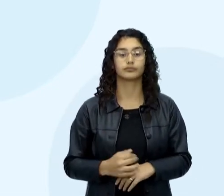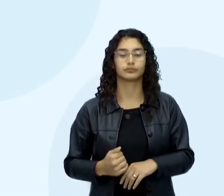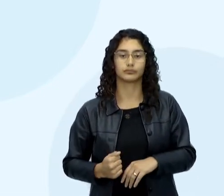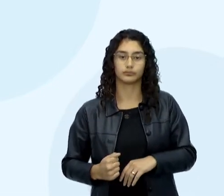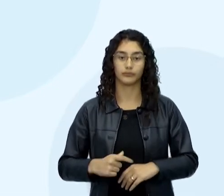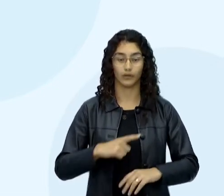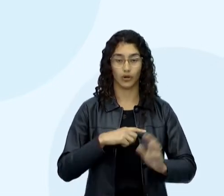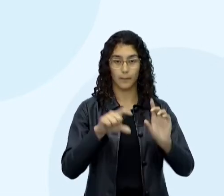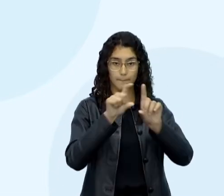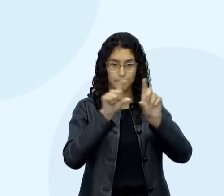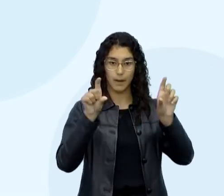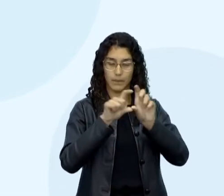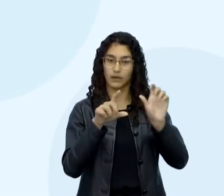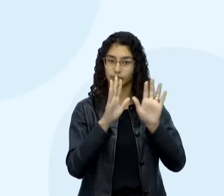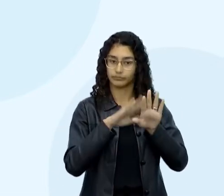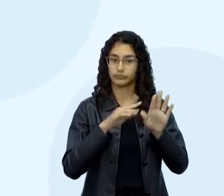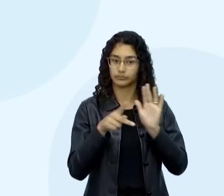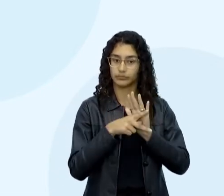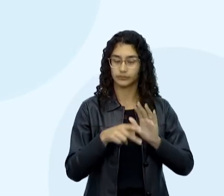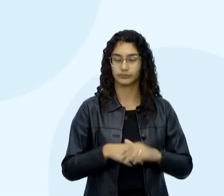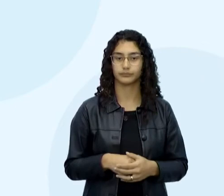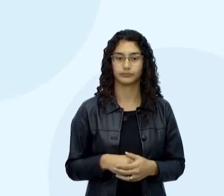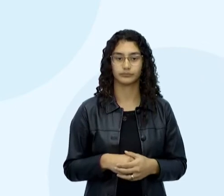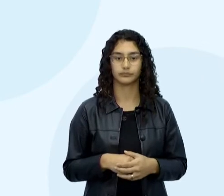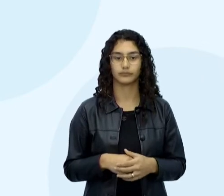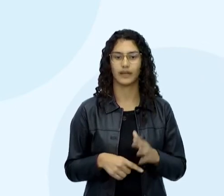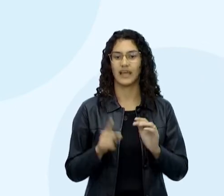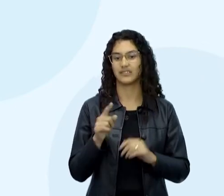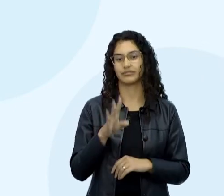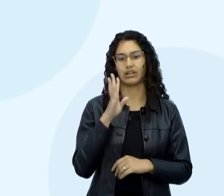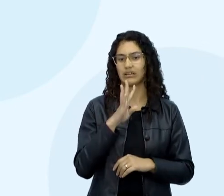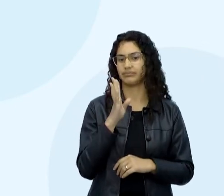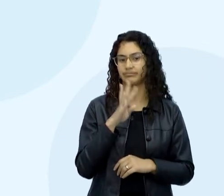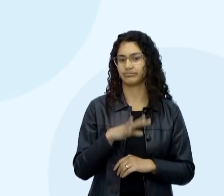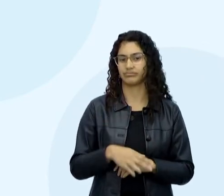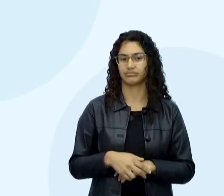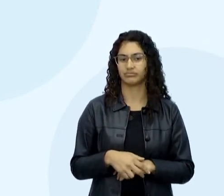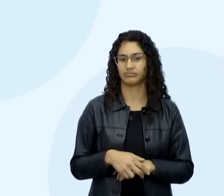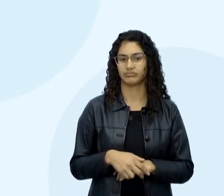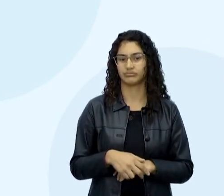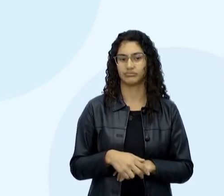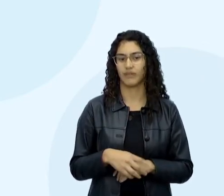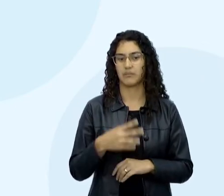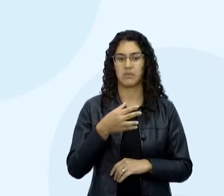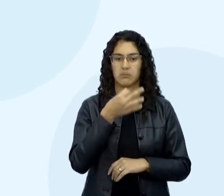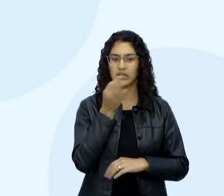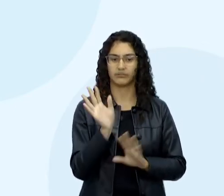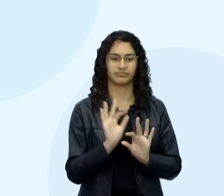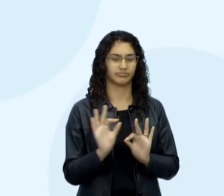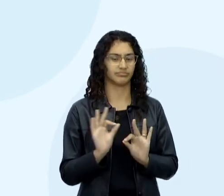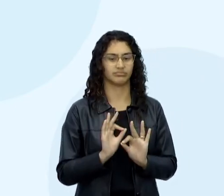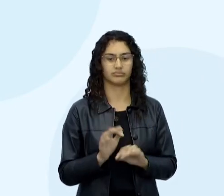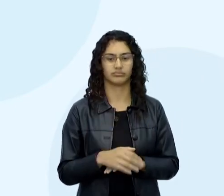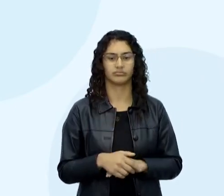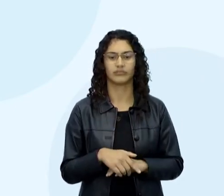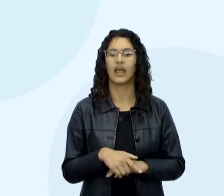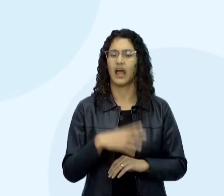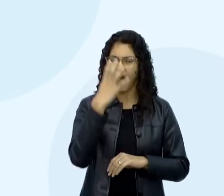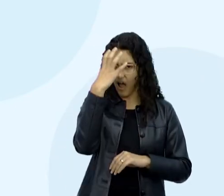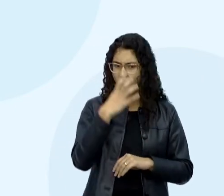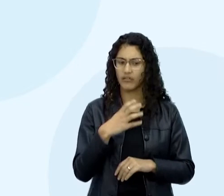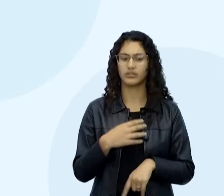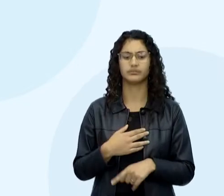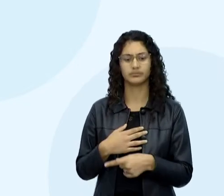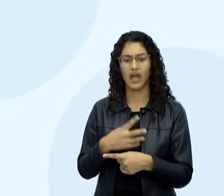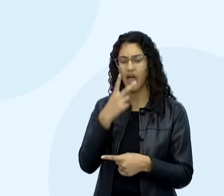né? Essa daí não. Essa não ficou legal não, hein? Então chega-se aqui? Na minha opinião, chega-se essa? Chega-se essa.